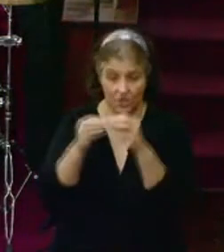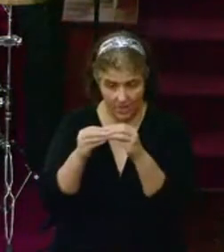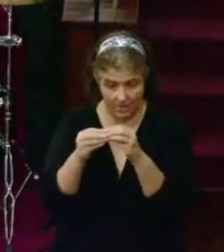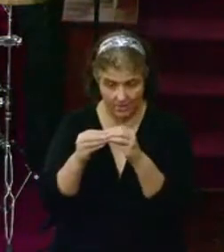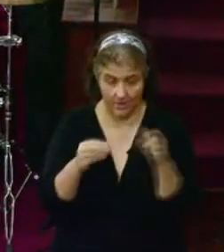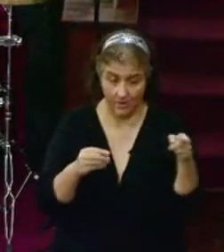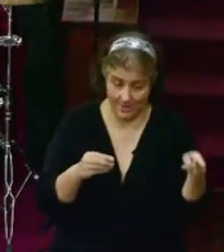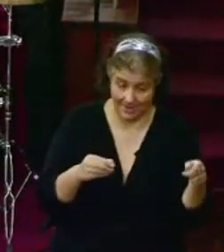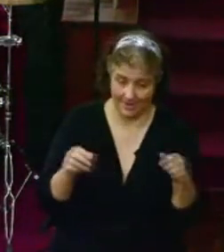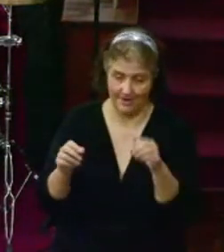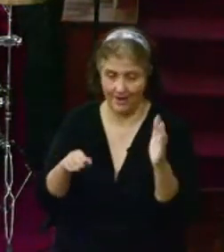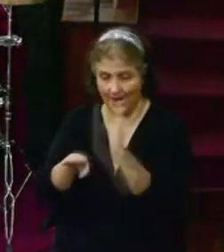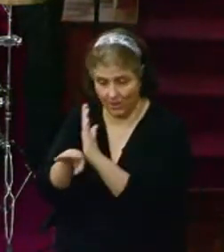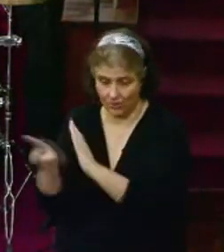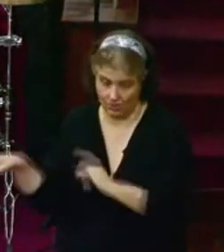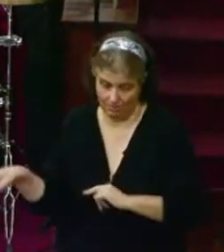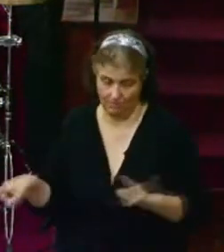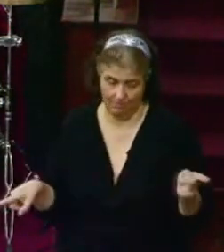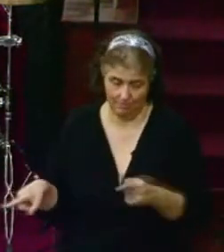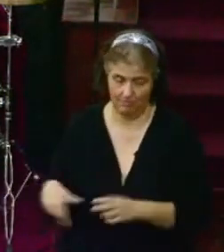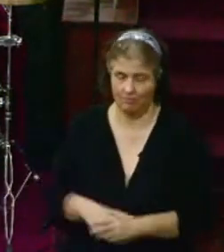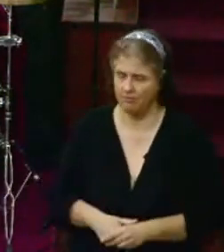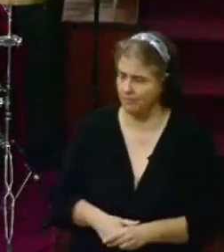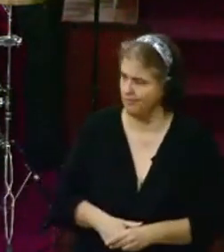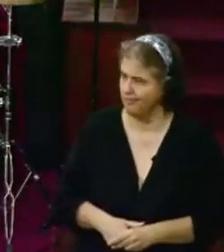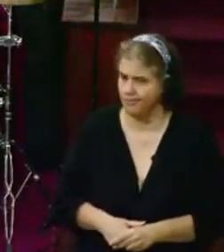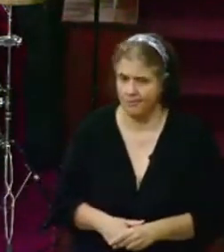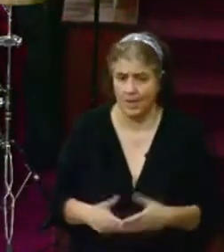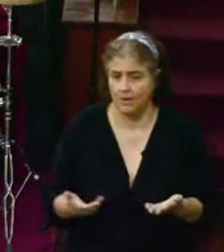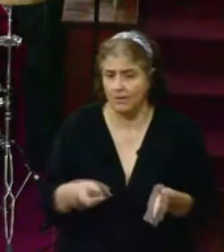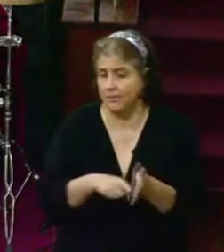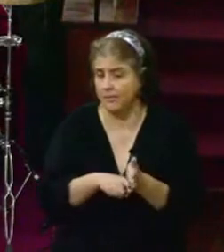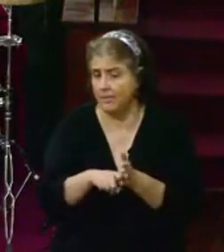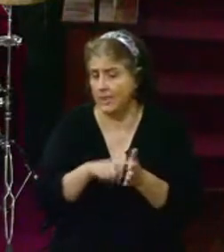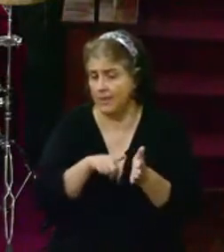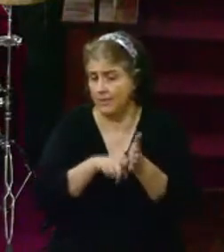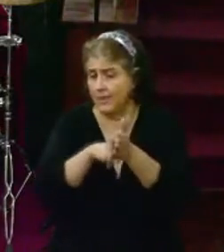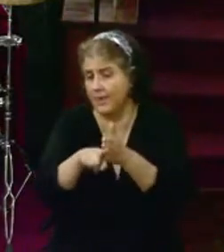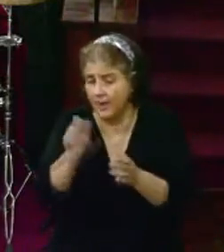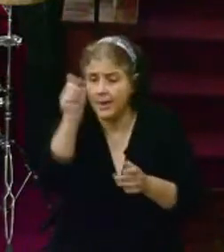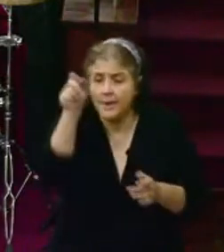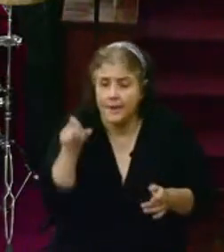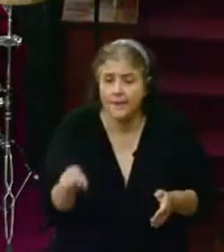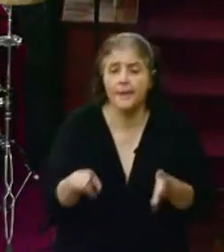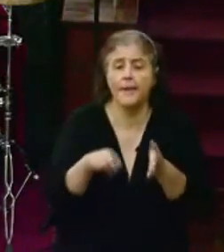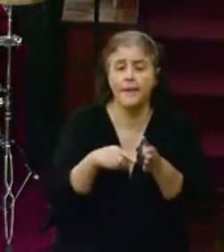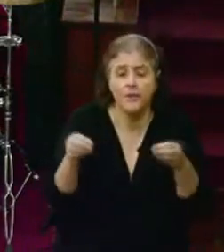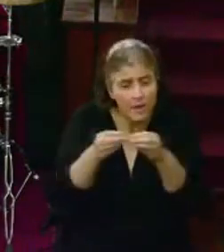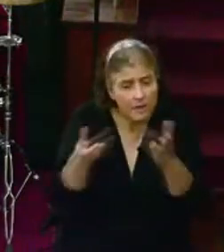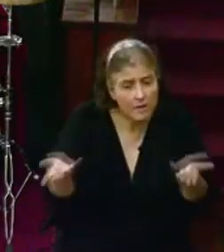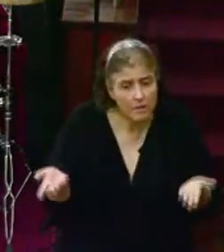nós fizemos no início do culto, eu quero repetir. Quem é digno? Será que este homem que